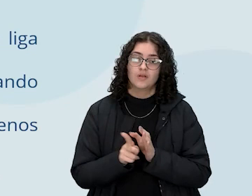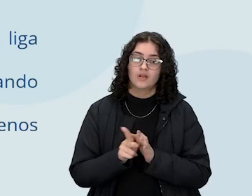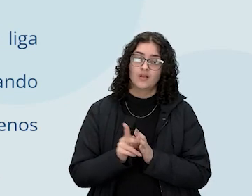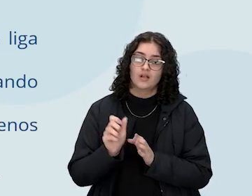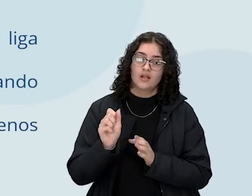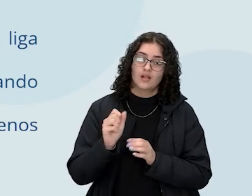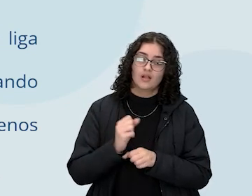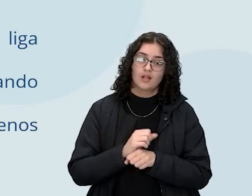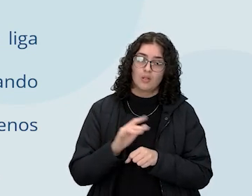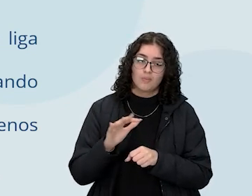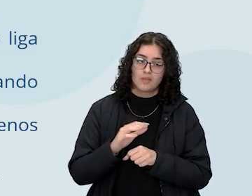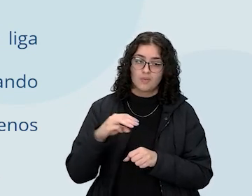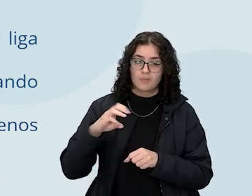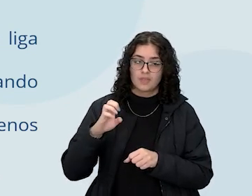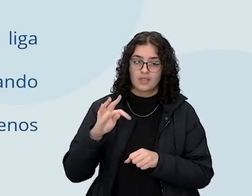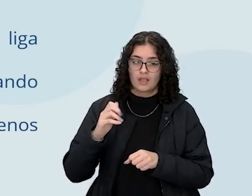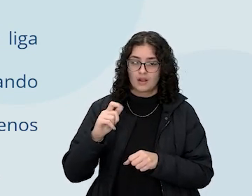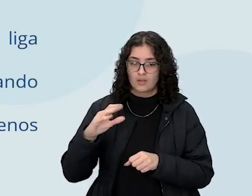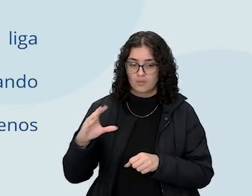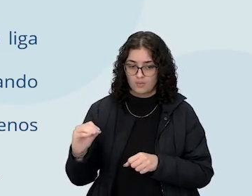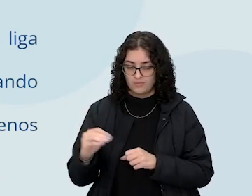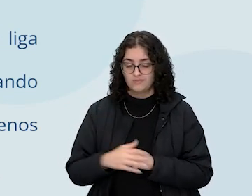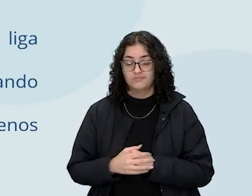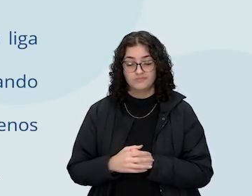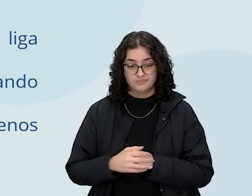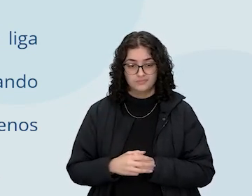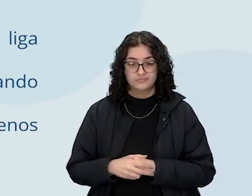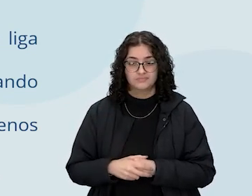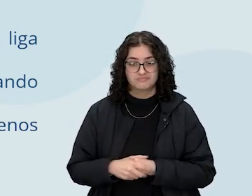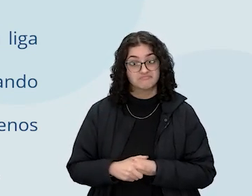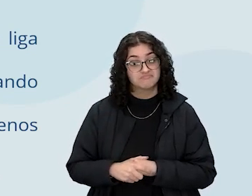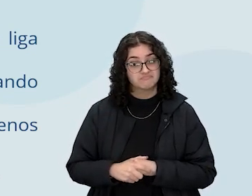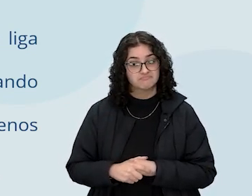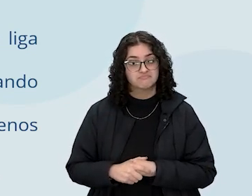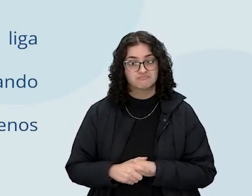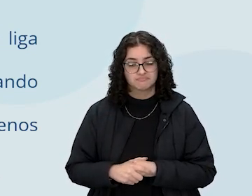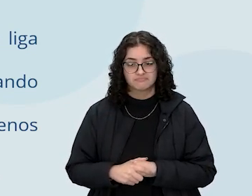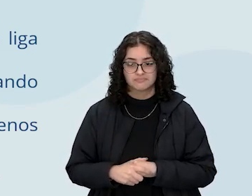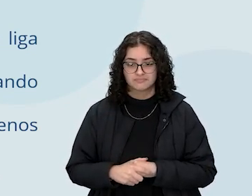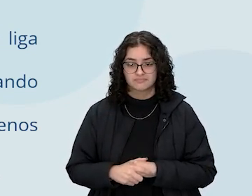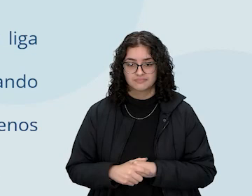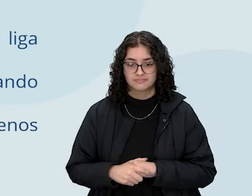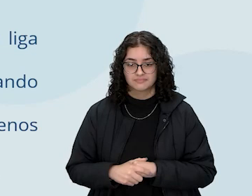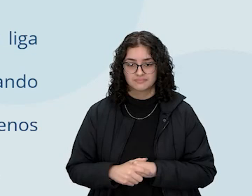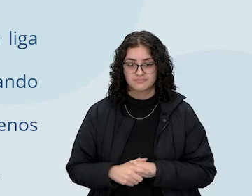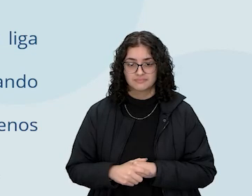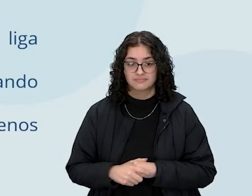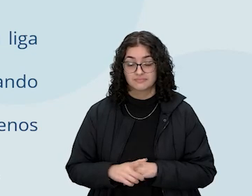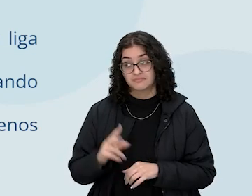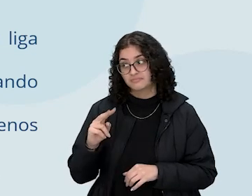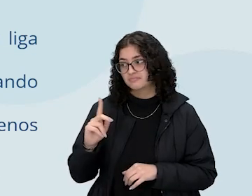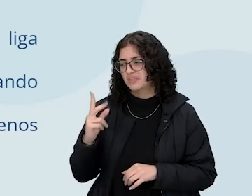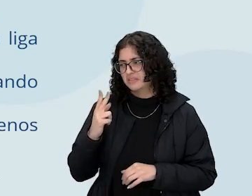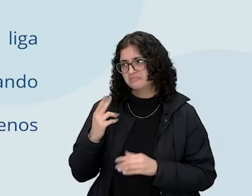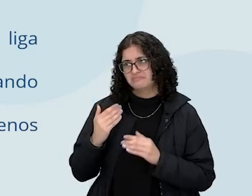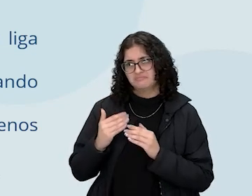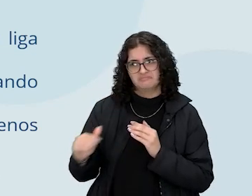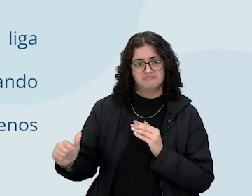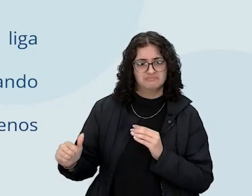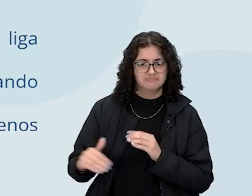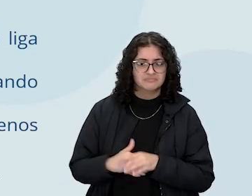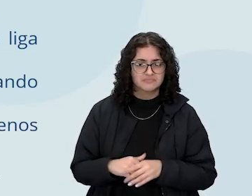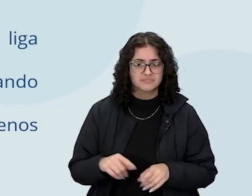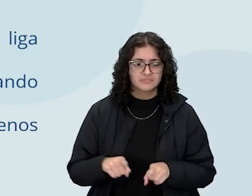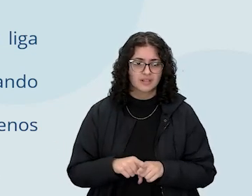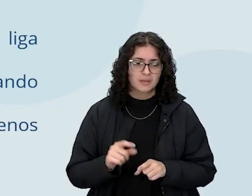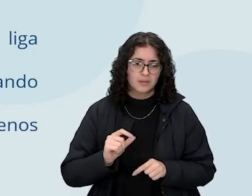alumínio metálico. De novo, formando metal, gente. Fora de cogitação aí. Aumento